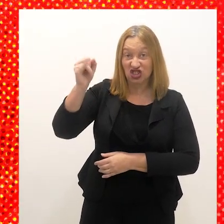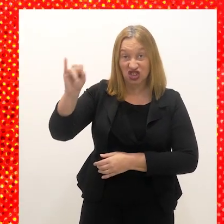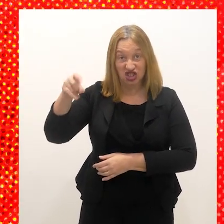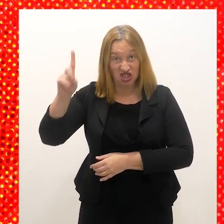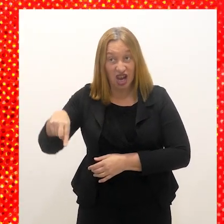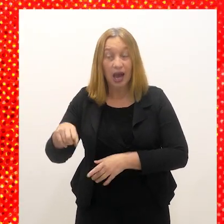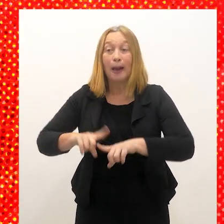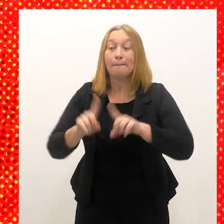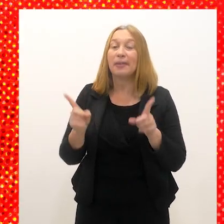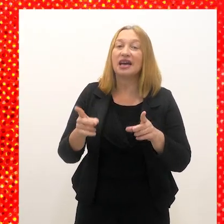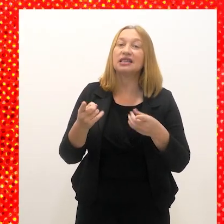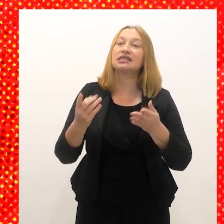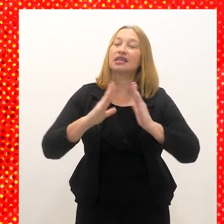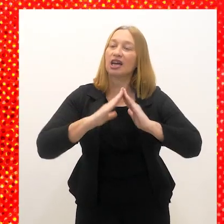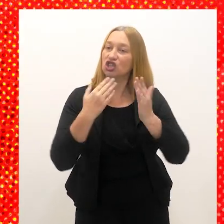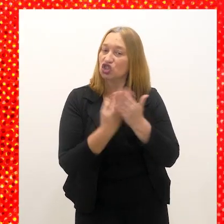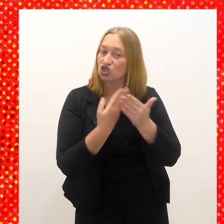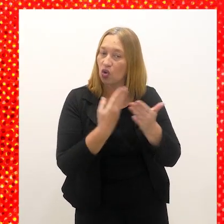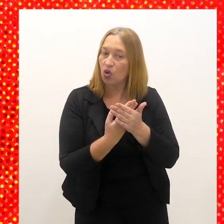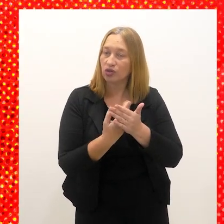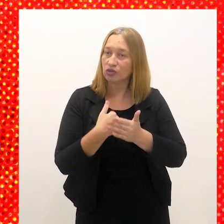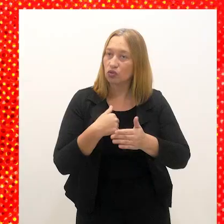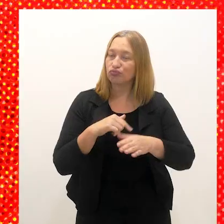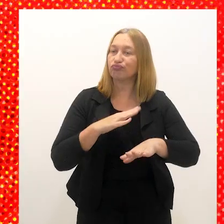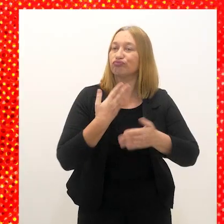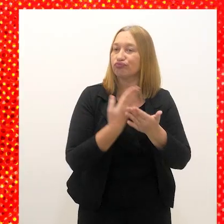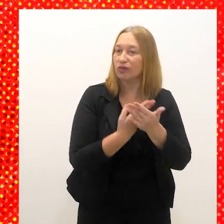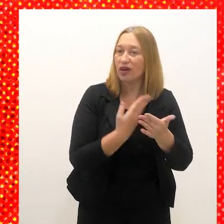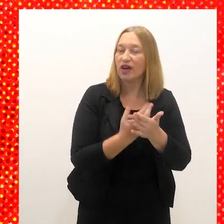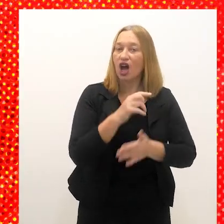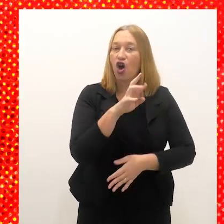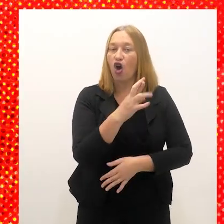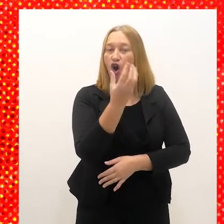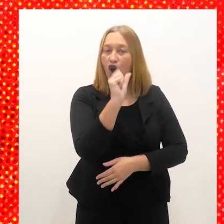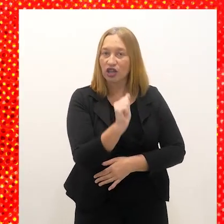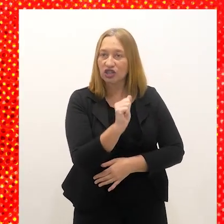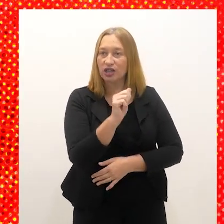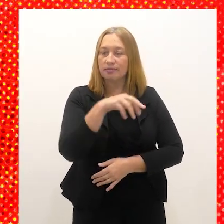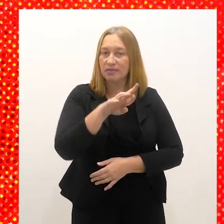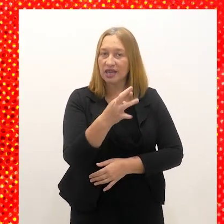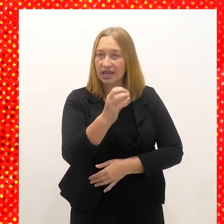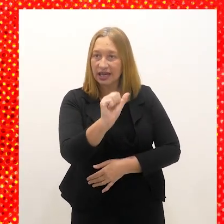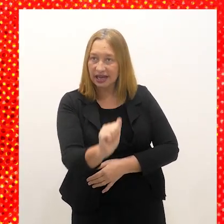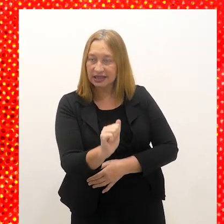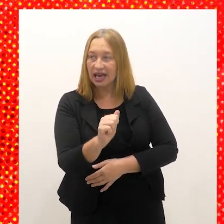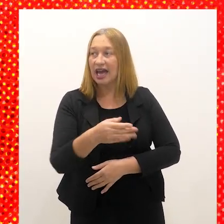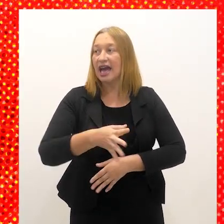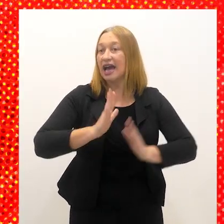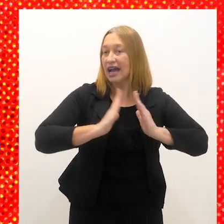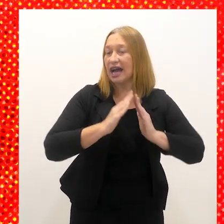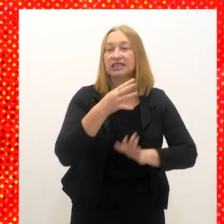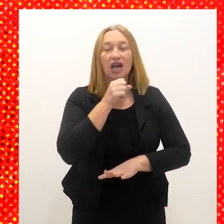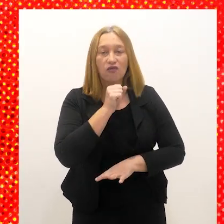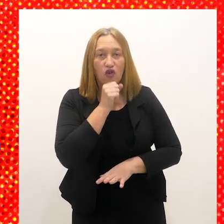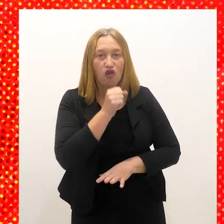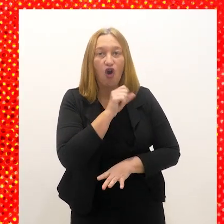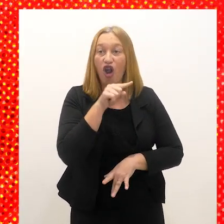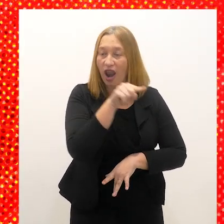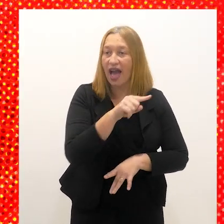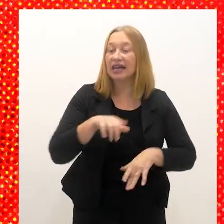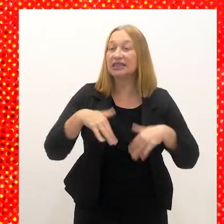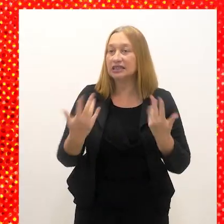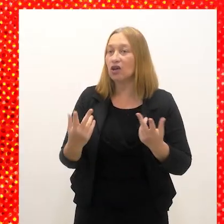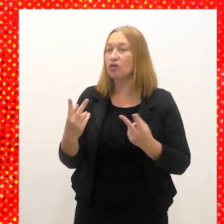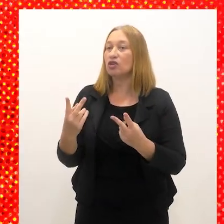em Irajá, mas a escola onde eu estudava era em Rocha Miranda, a casa da minha avó em Rocha Miranda, enfim. E vivia a minha vida inteira